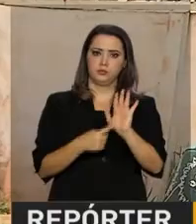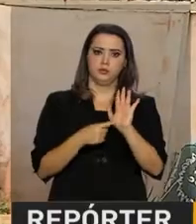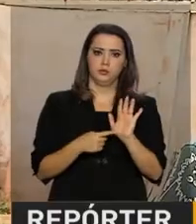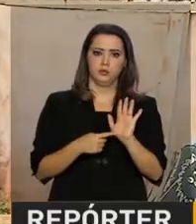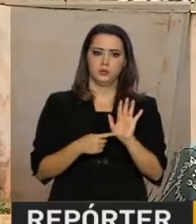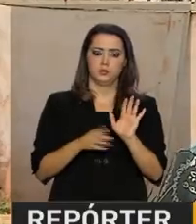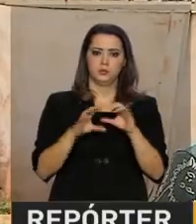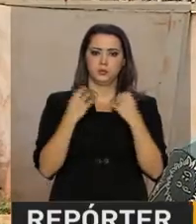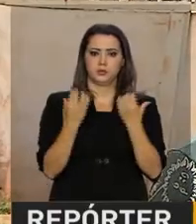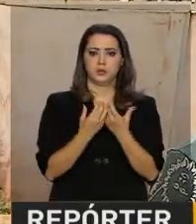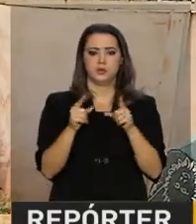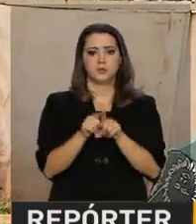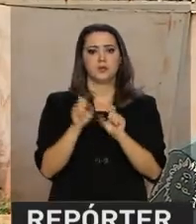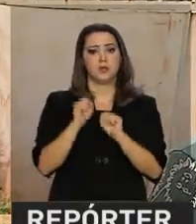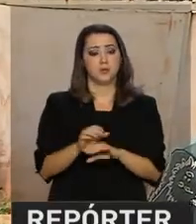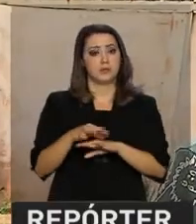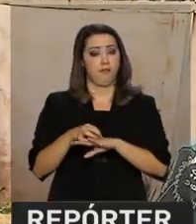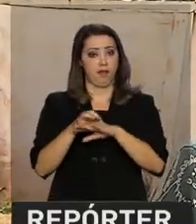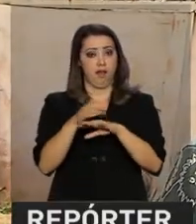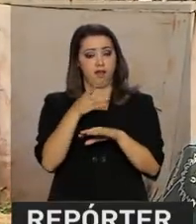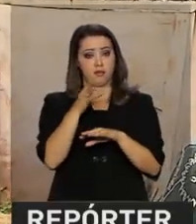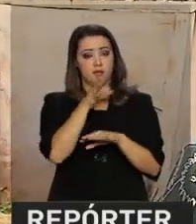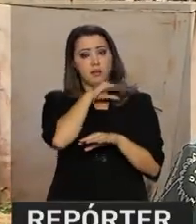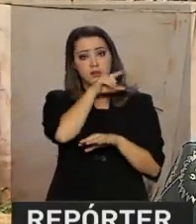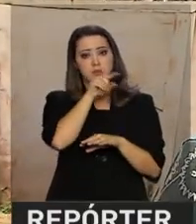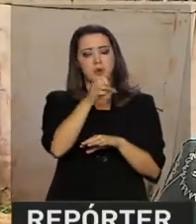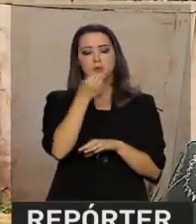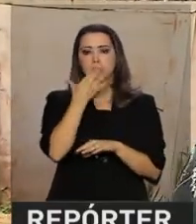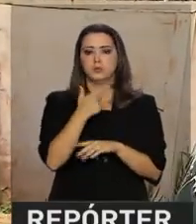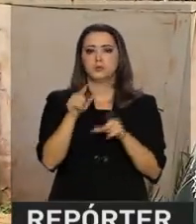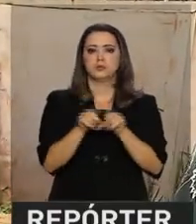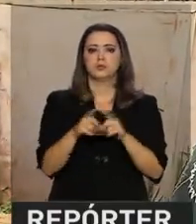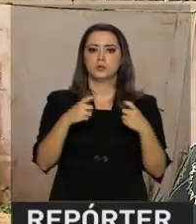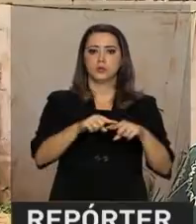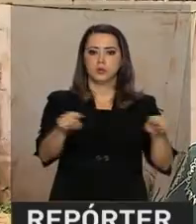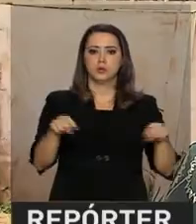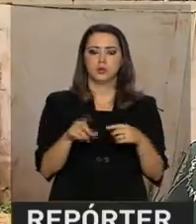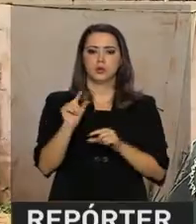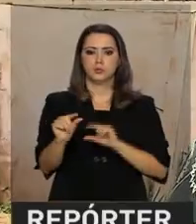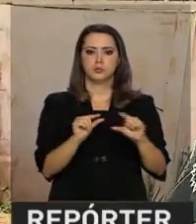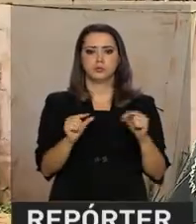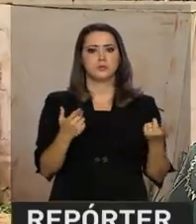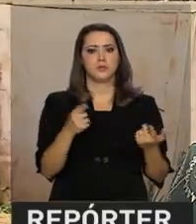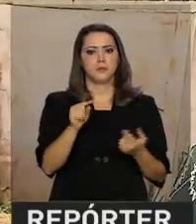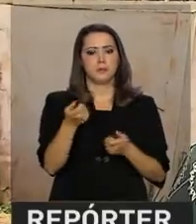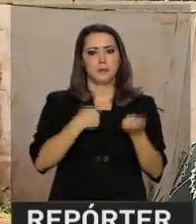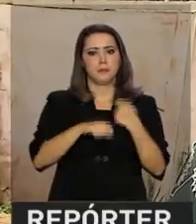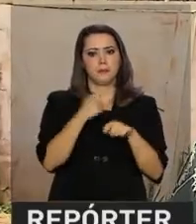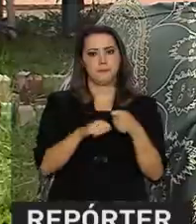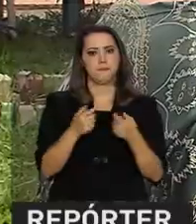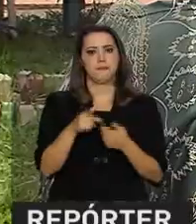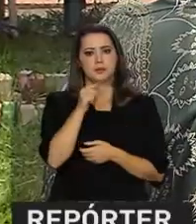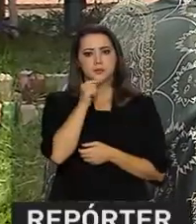possível a produção de proteína animal de alta qualidade, que é o pescado, em uma área pequena, né, com economia